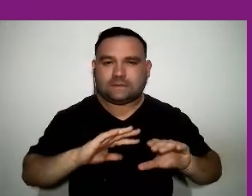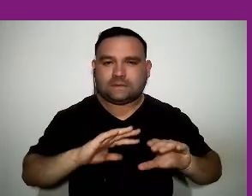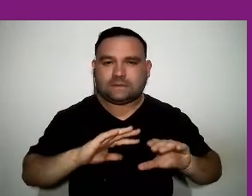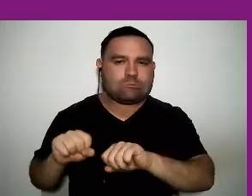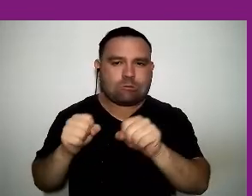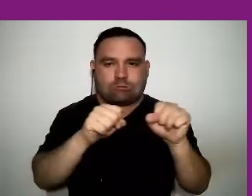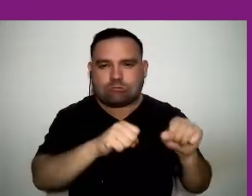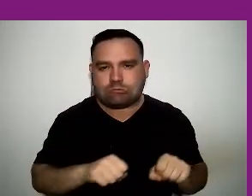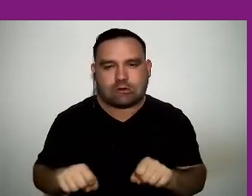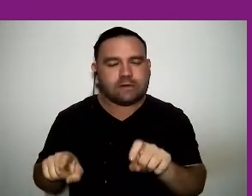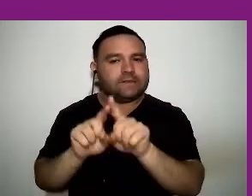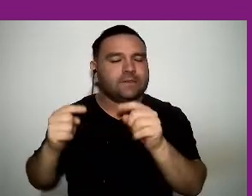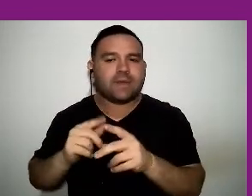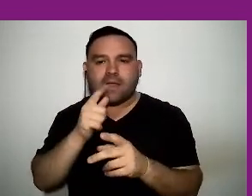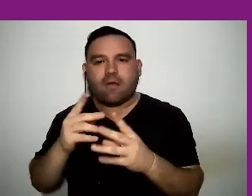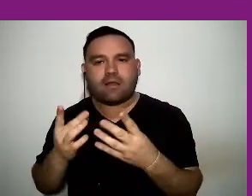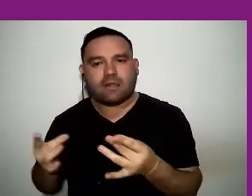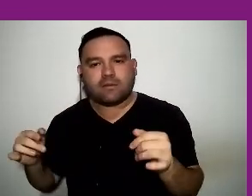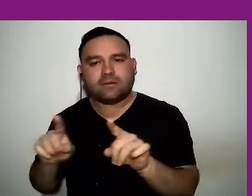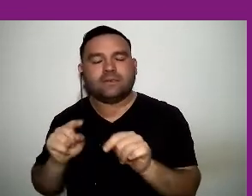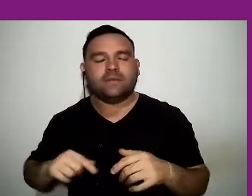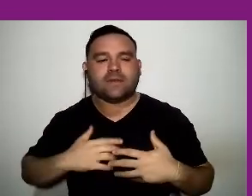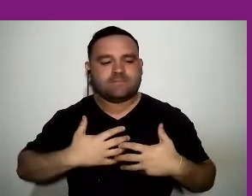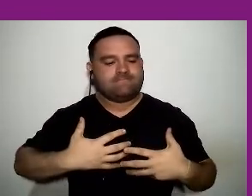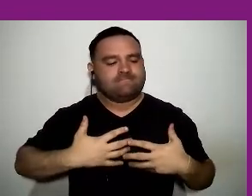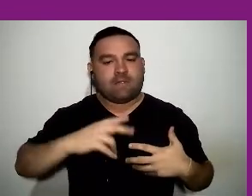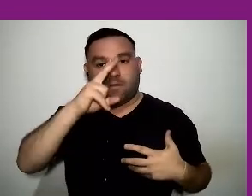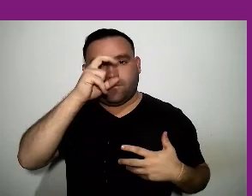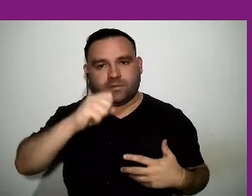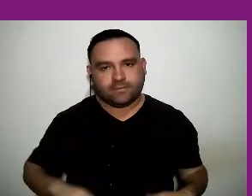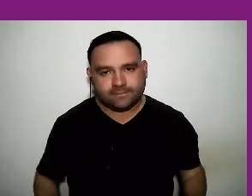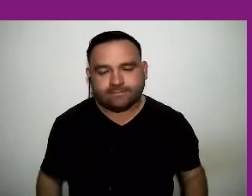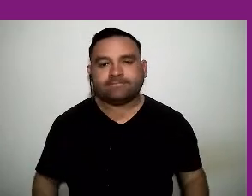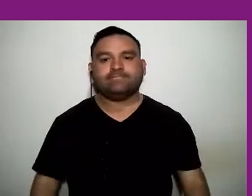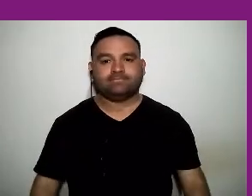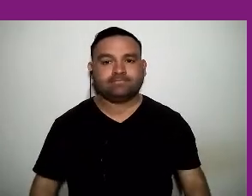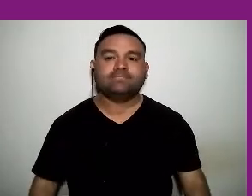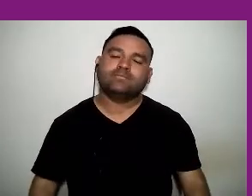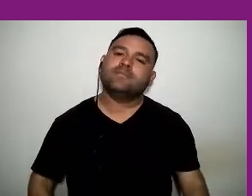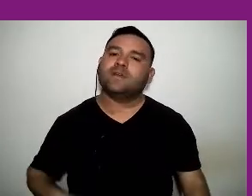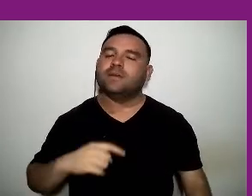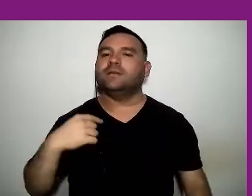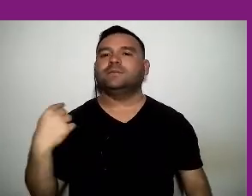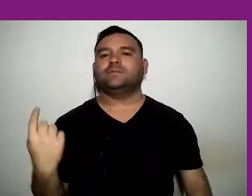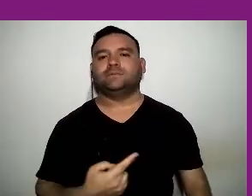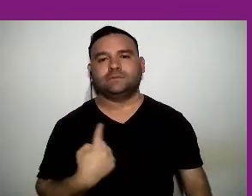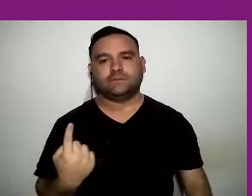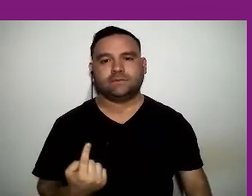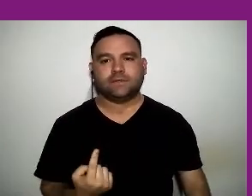todo infiltrado, levando a uma insuficiência respiratória grave. Então, a gente pode